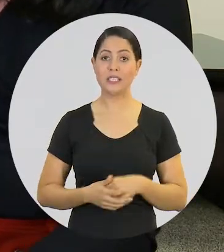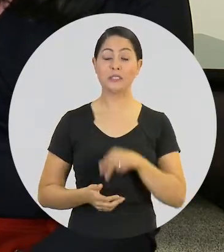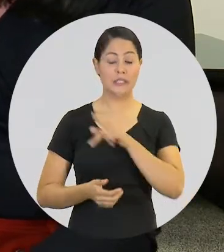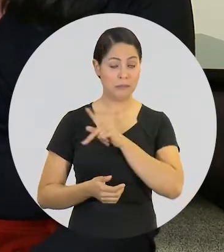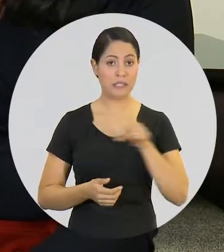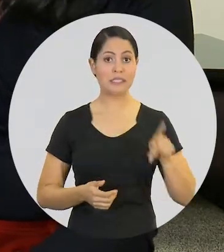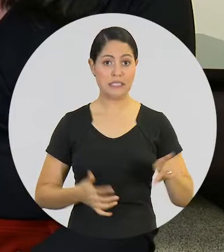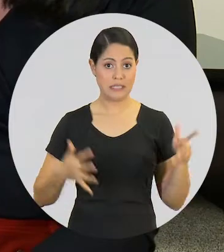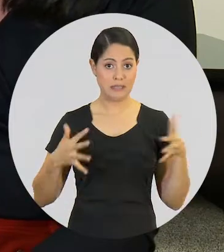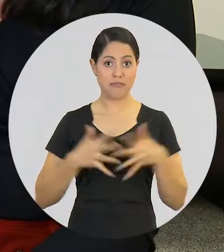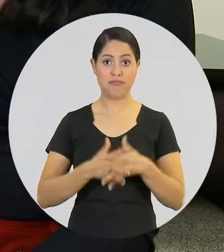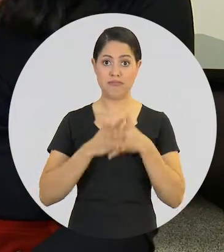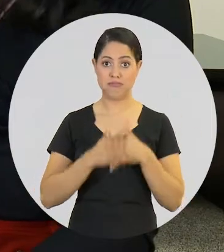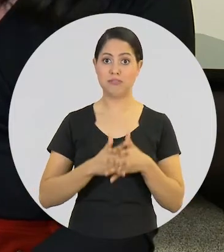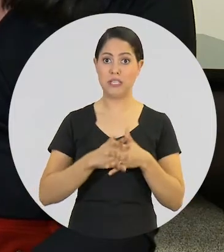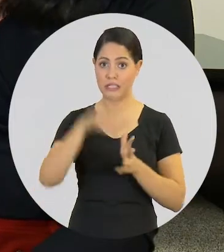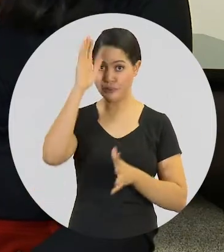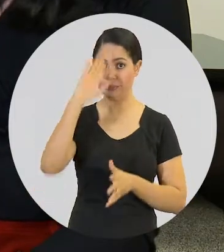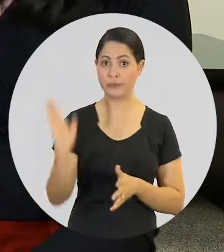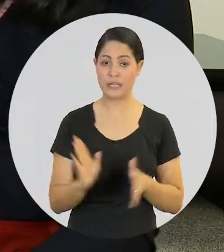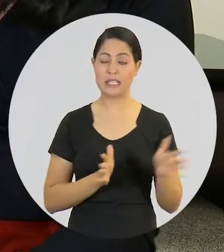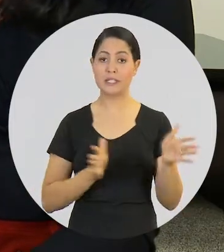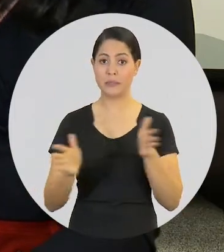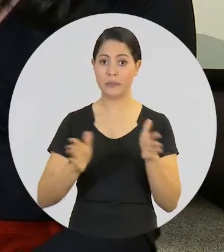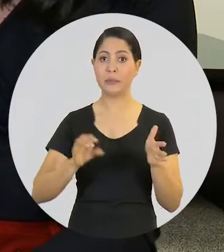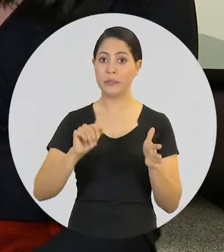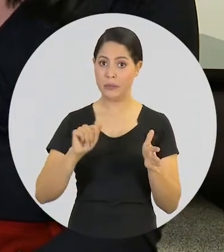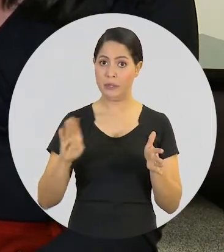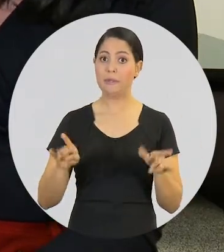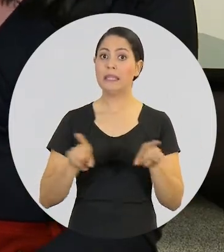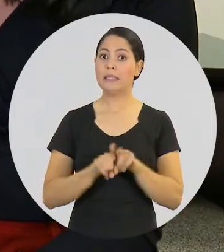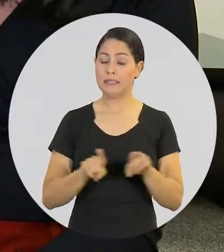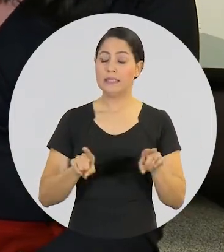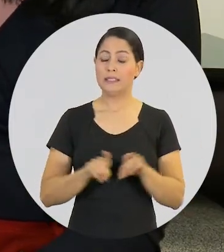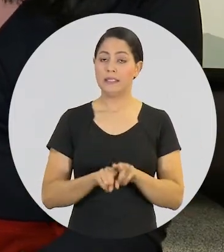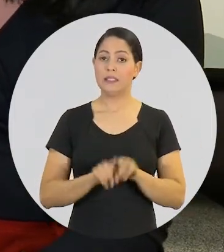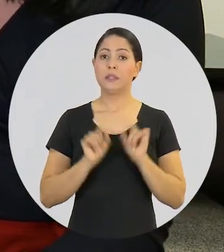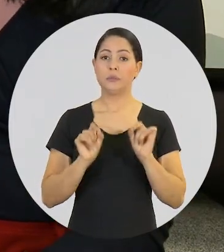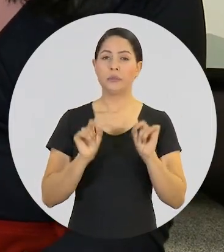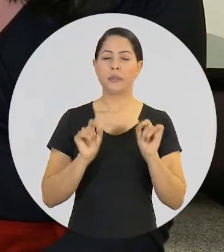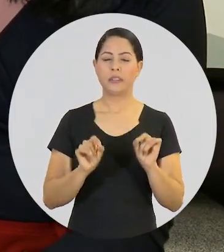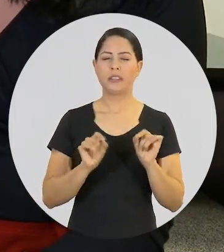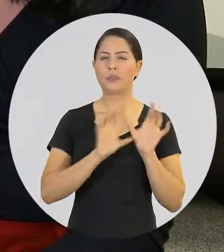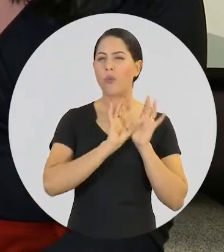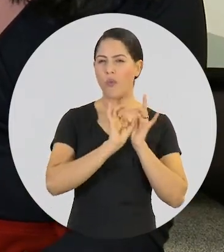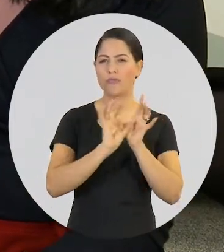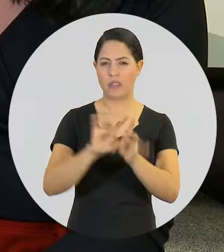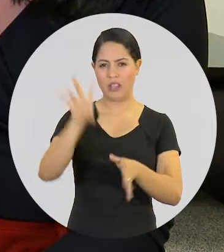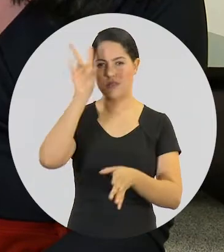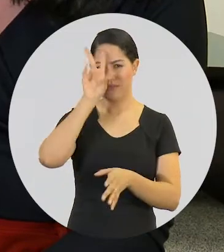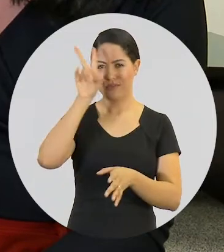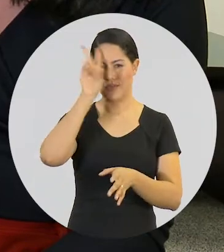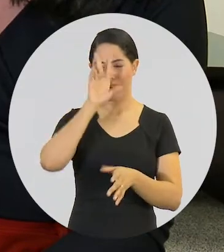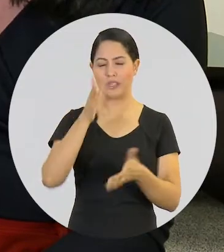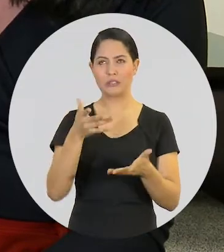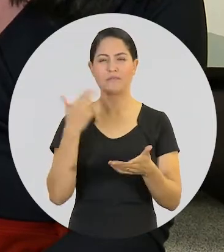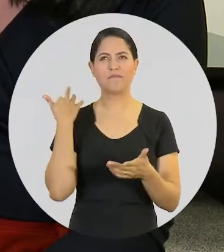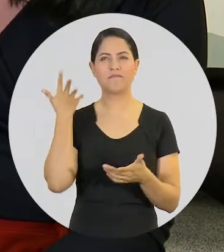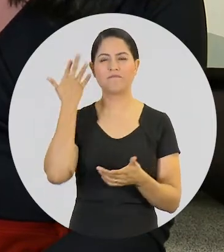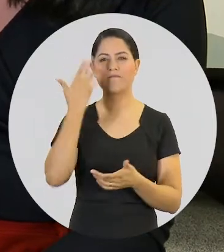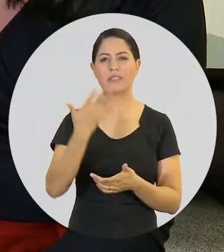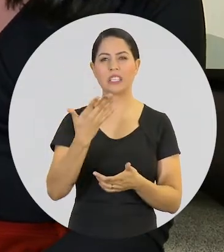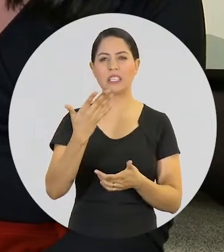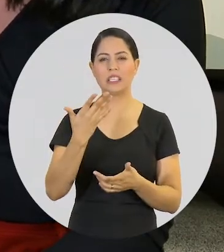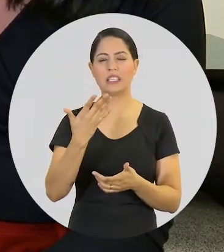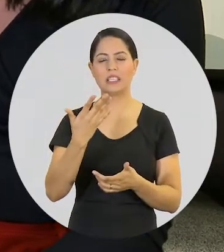complexa dos últimos tempos do nosso país e da nossa instituição. Aliás, fazendo um cotejo histórico,